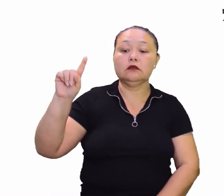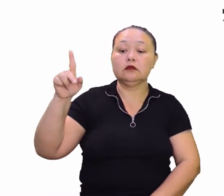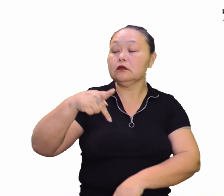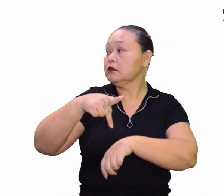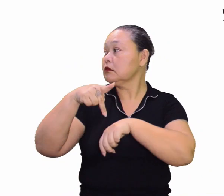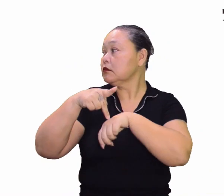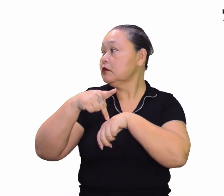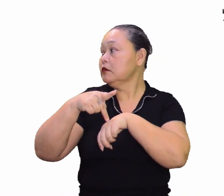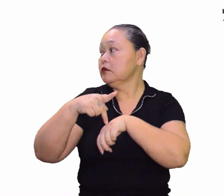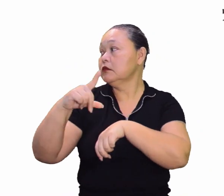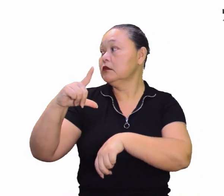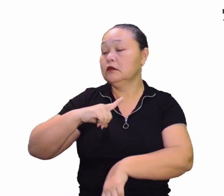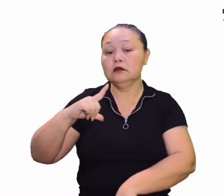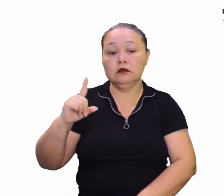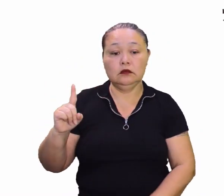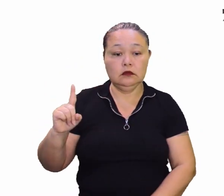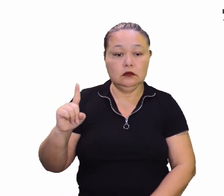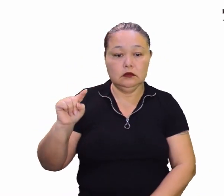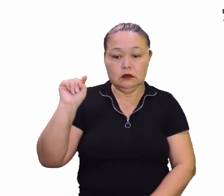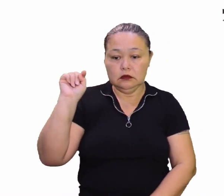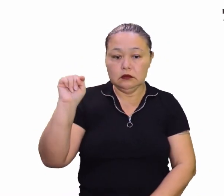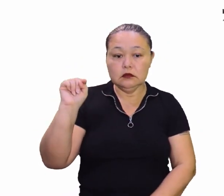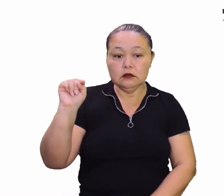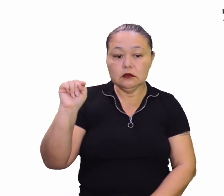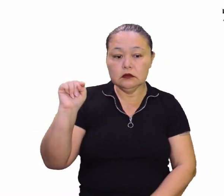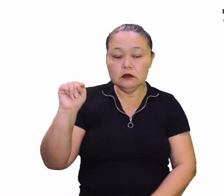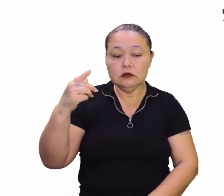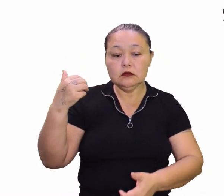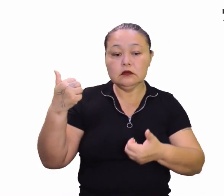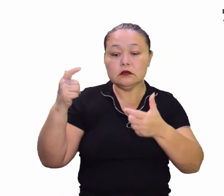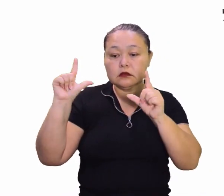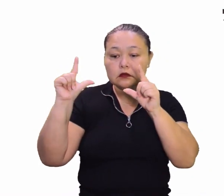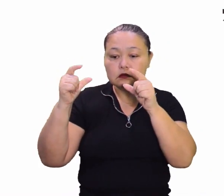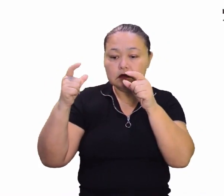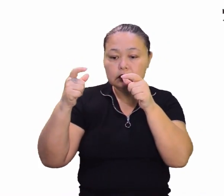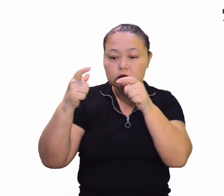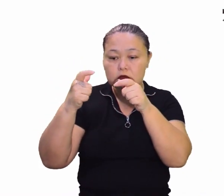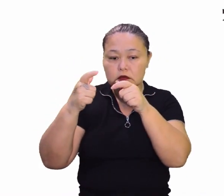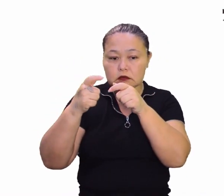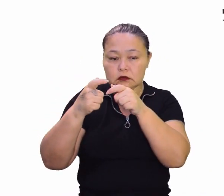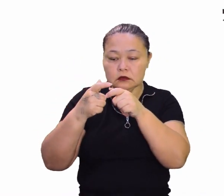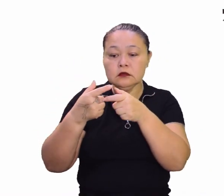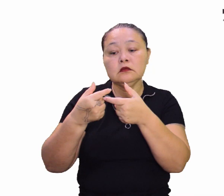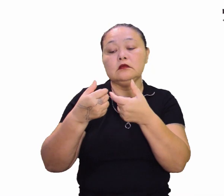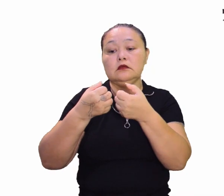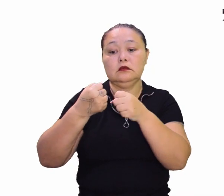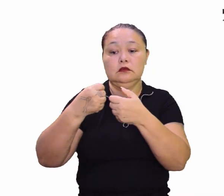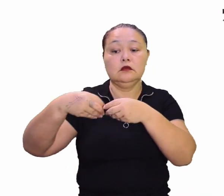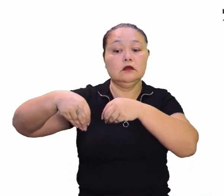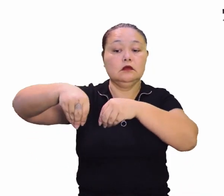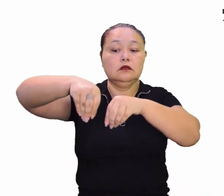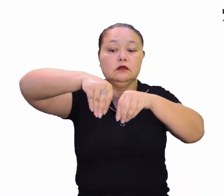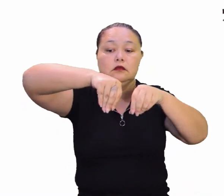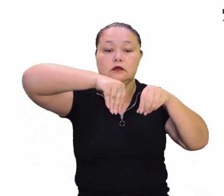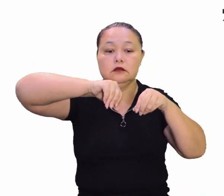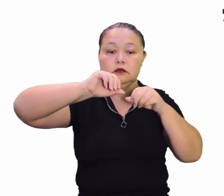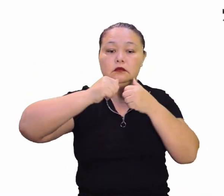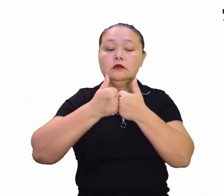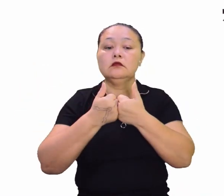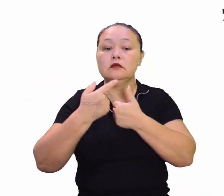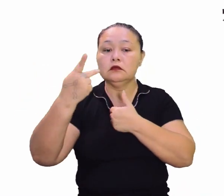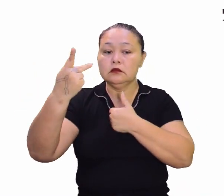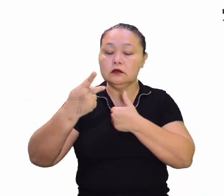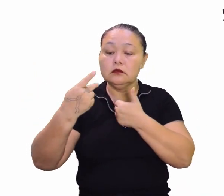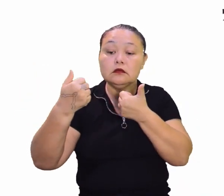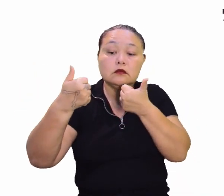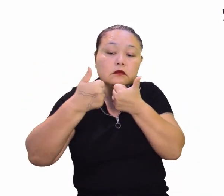países. Então, né, Rogério? o primeiro ponto comum, reduzida extensão territorial entre os tigres